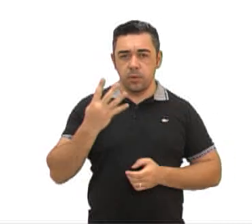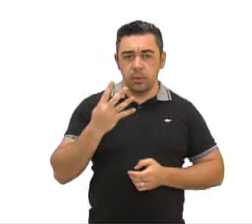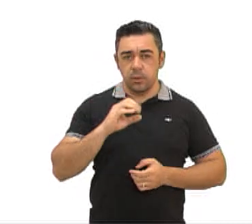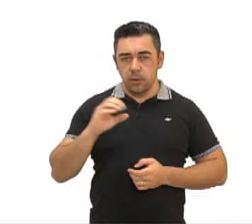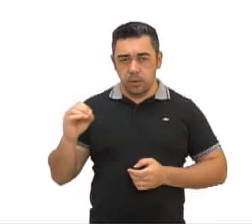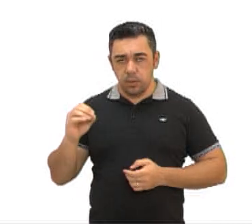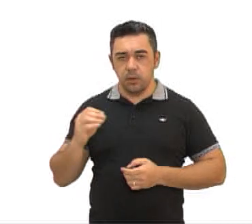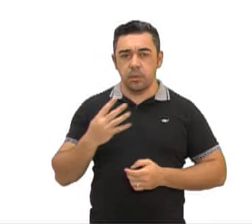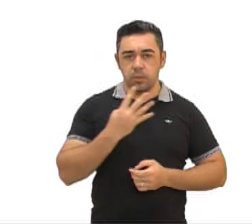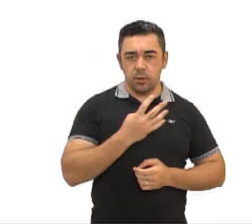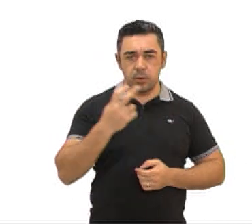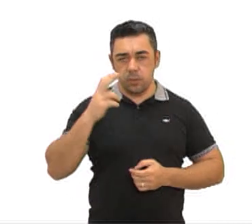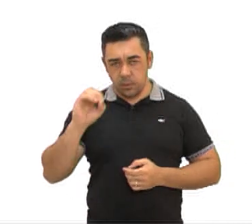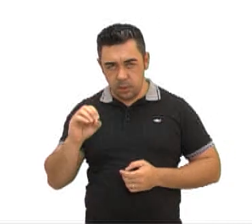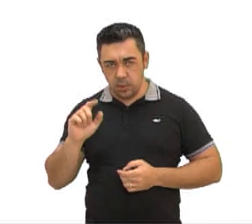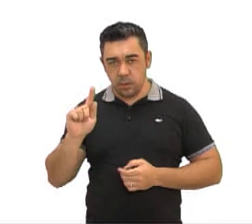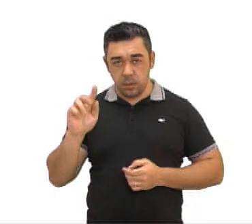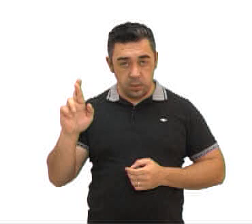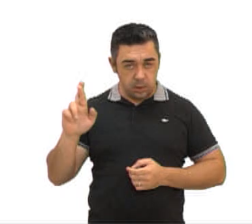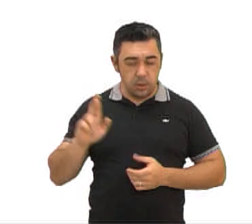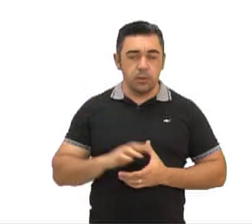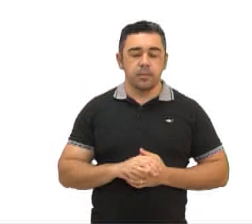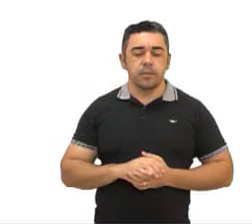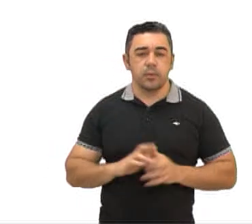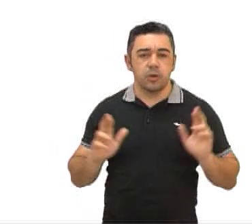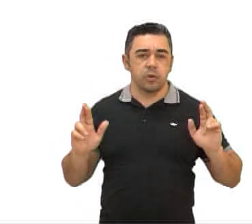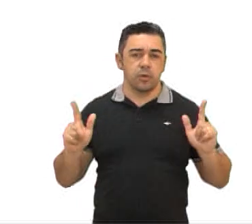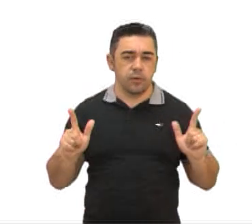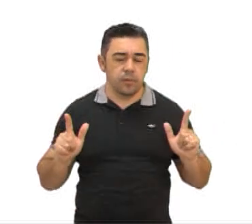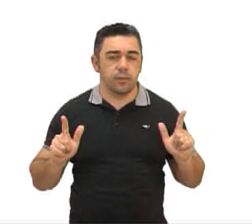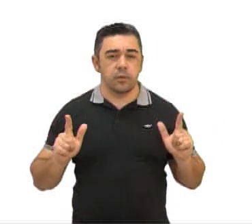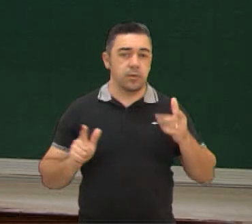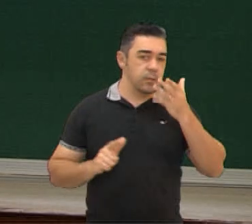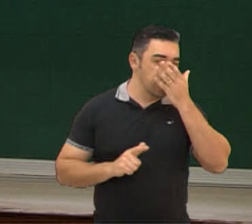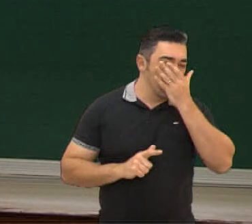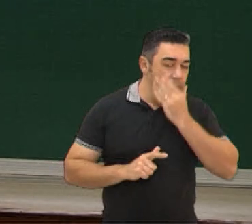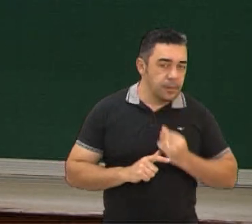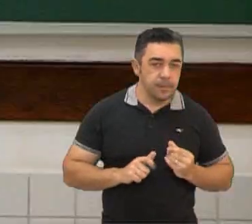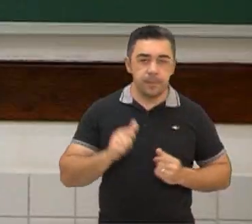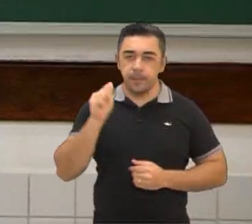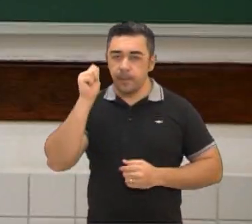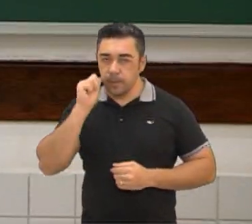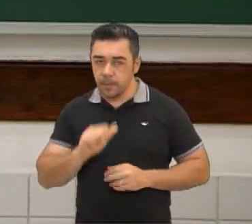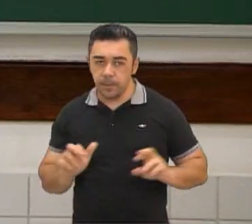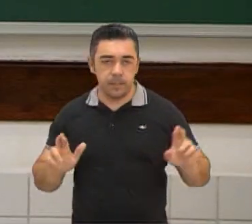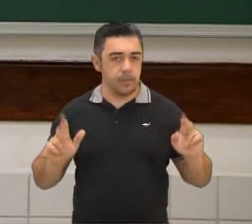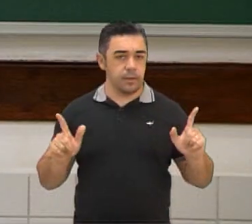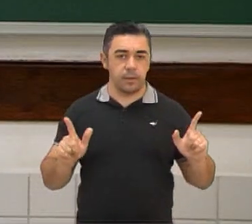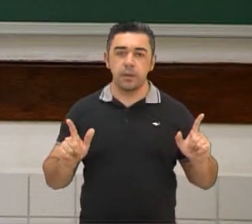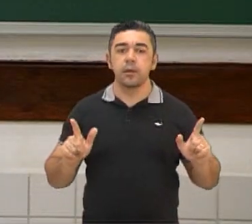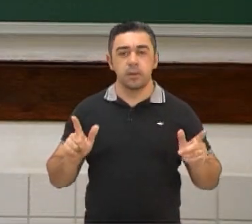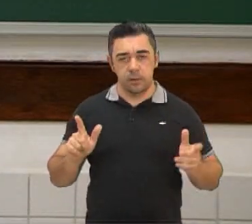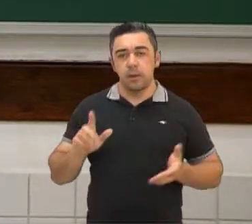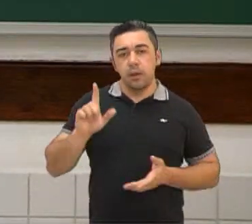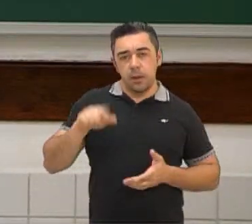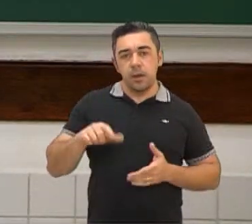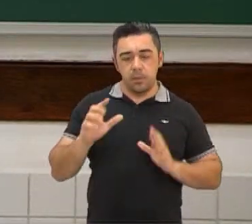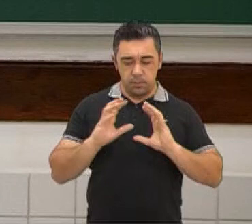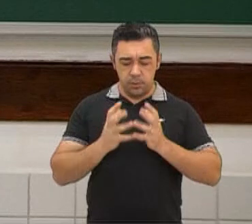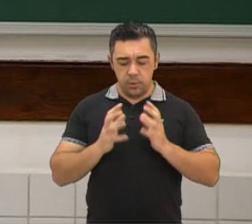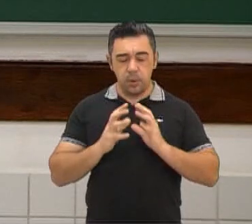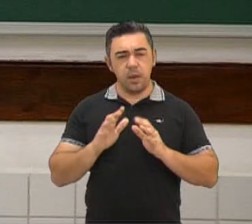400 e 450 gramas. E é diferente entre jogos femininos e masculinos. Normalmente ela é uma